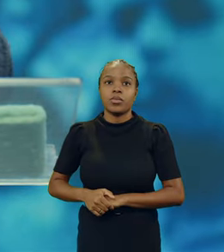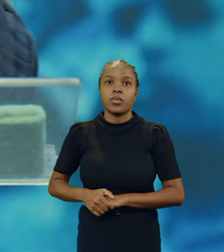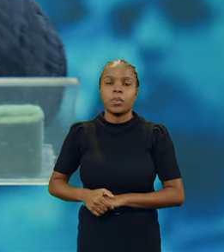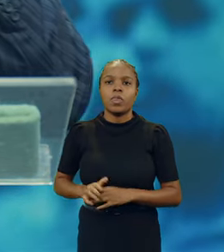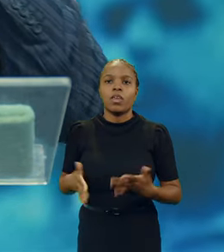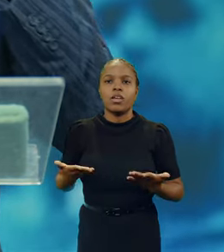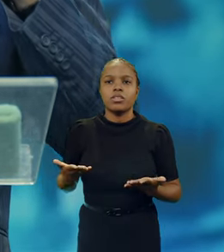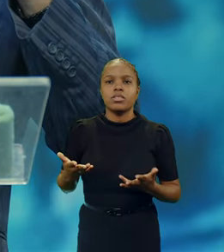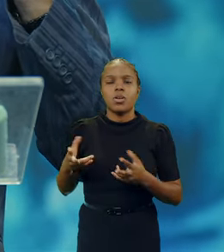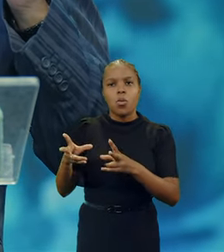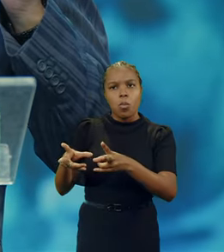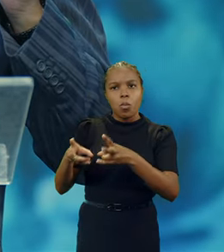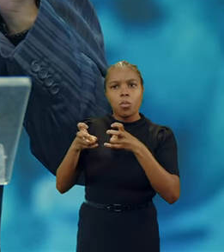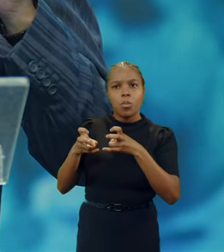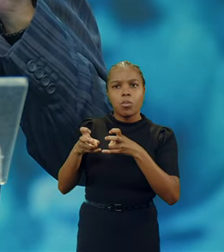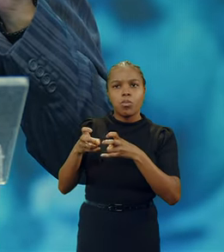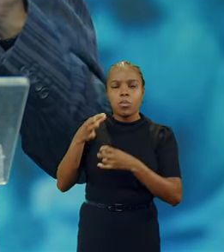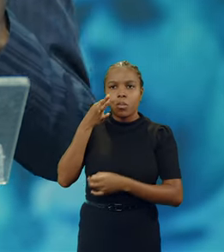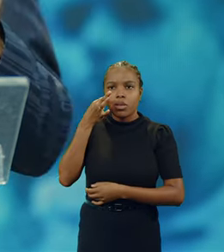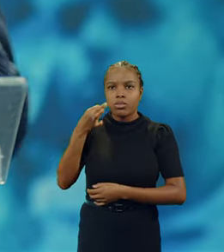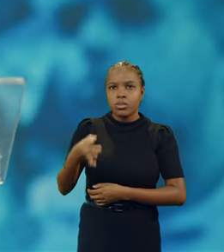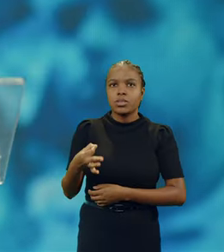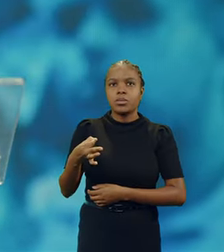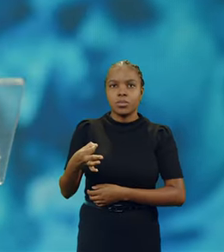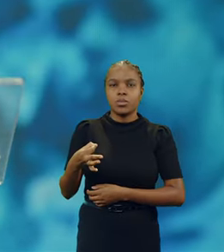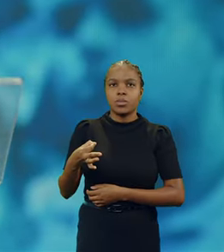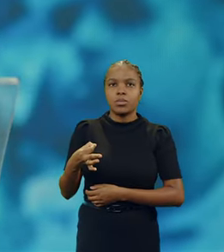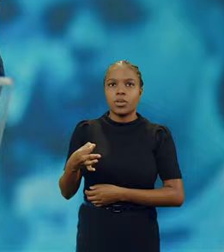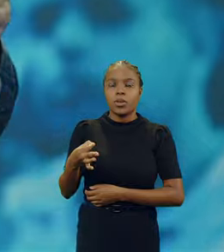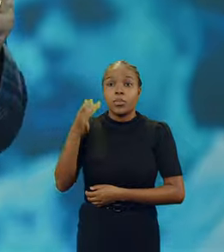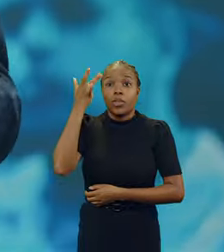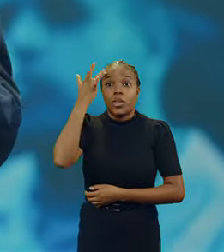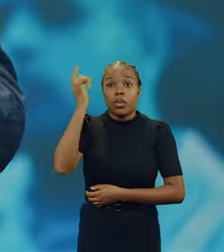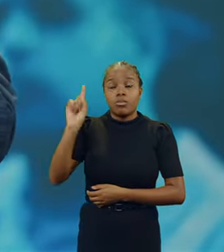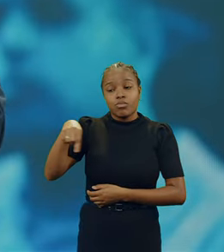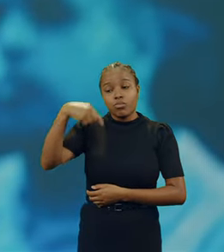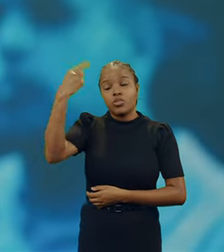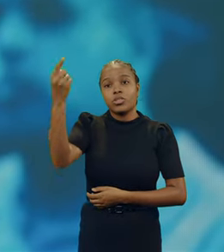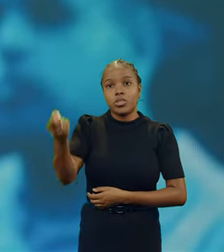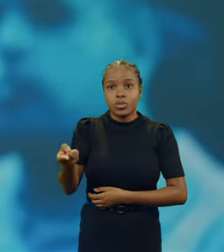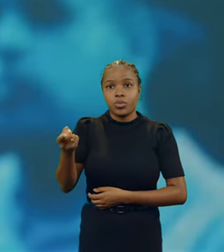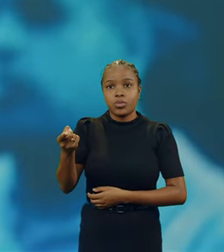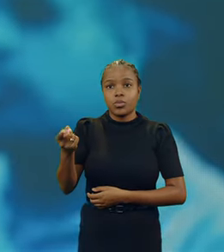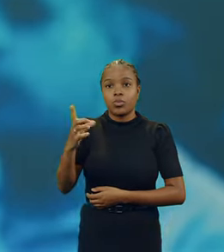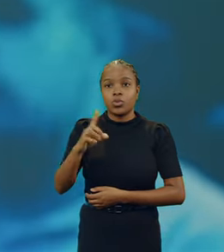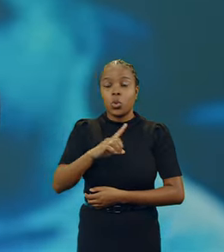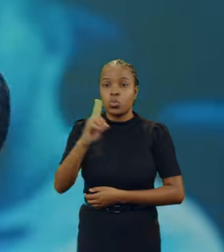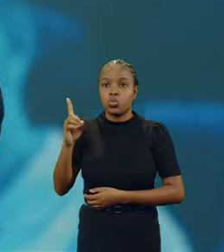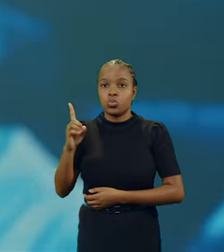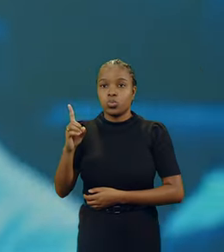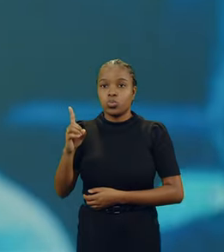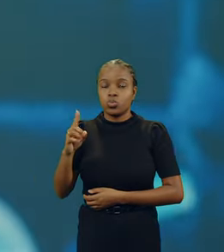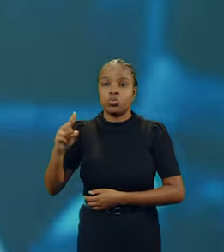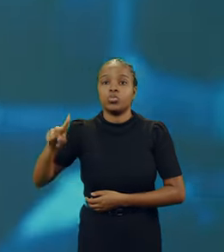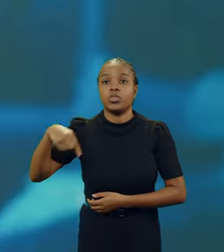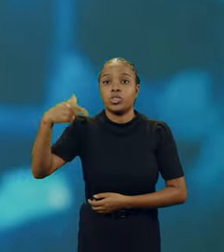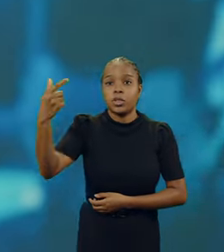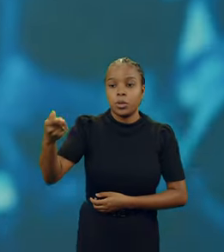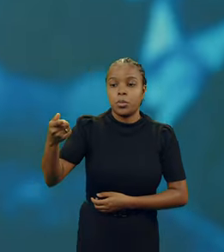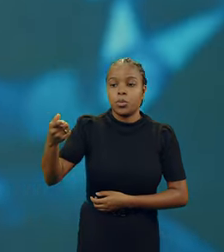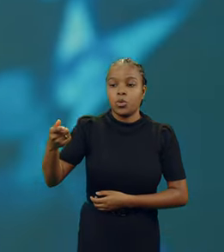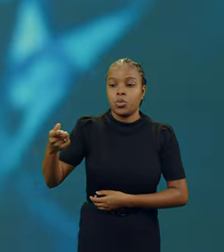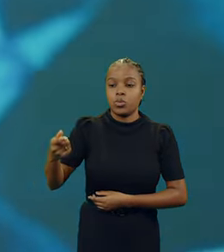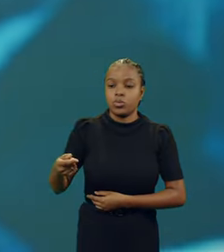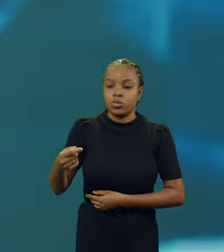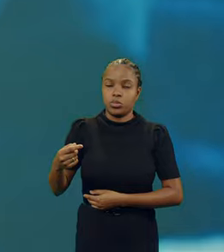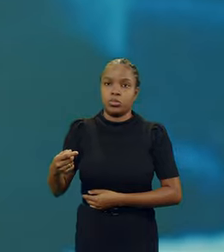Então ouça bem. No dia seguinte, conforme combinado, Tamar chamou seu amigo e disse: está aqui esse cabrito